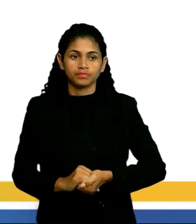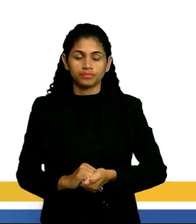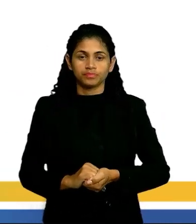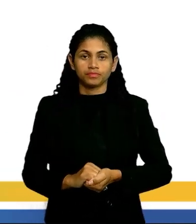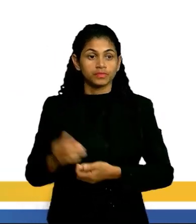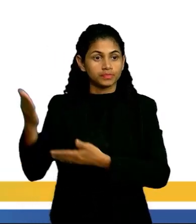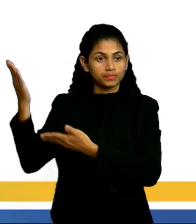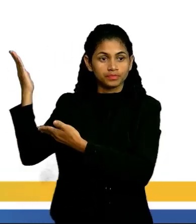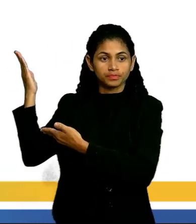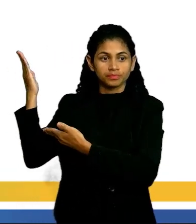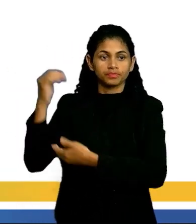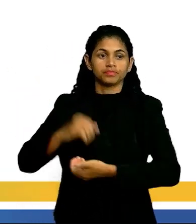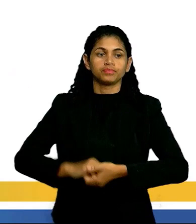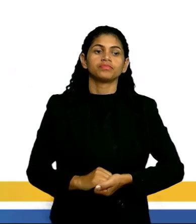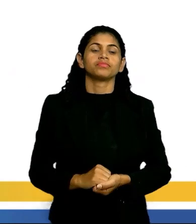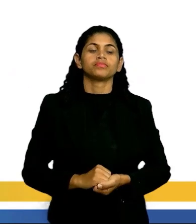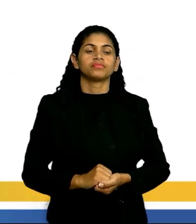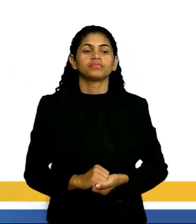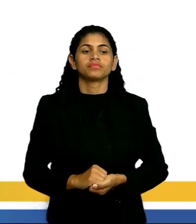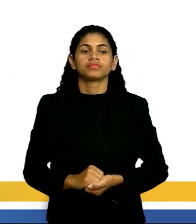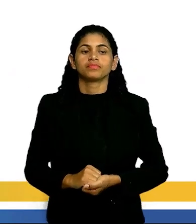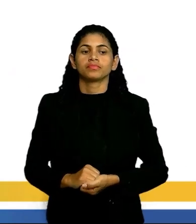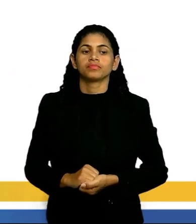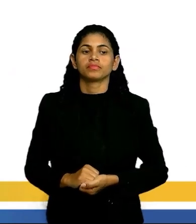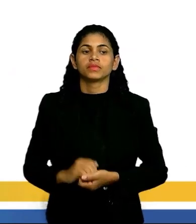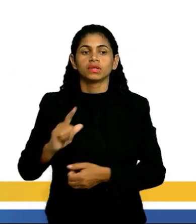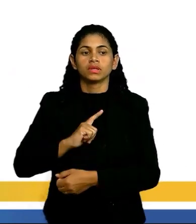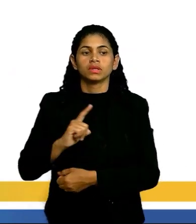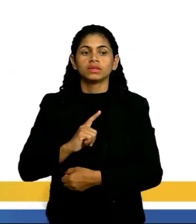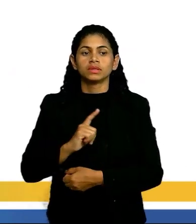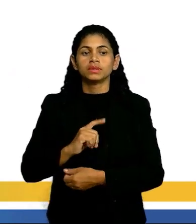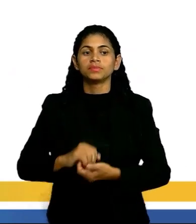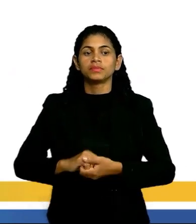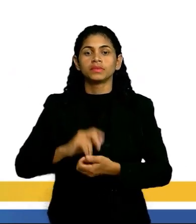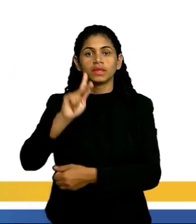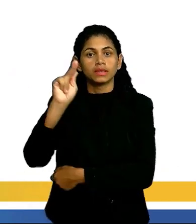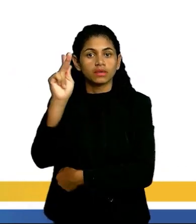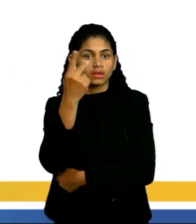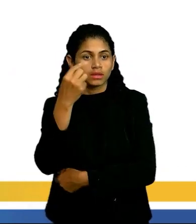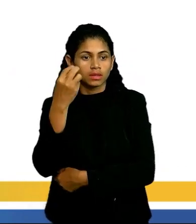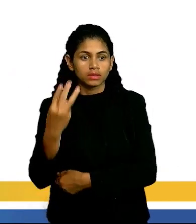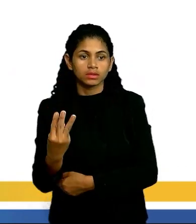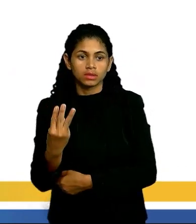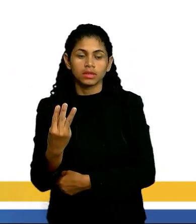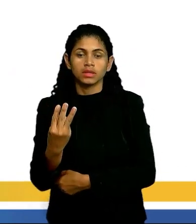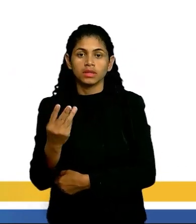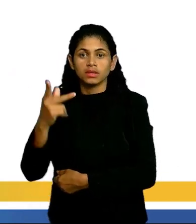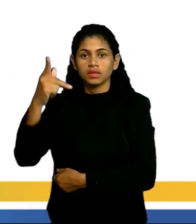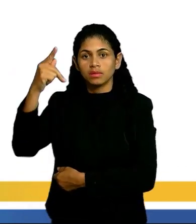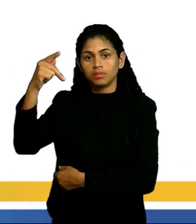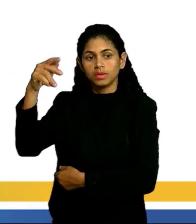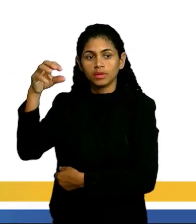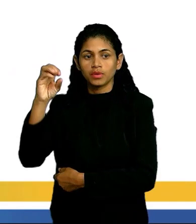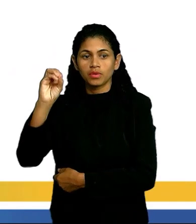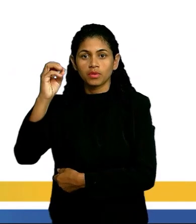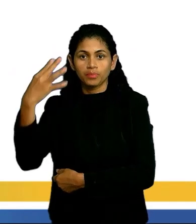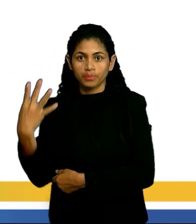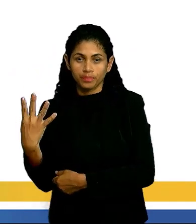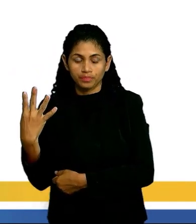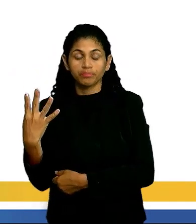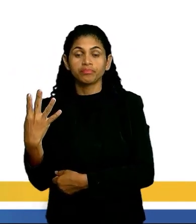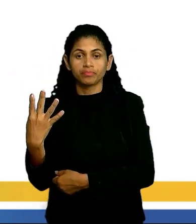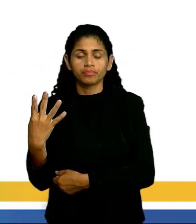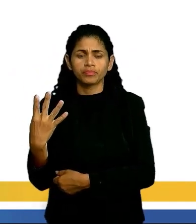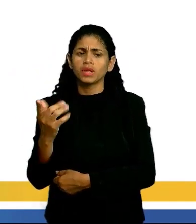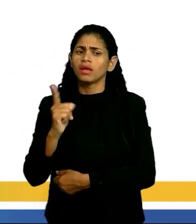tenho aí uma molécula de ácido fosfórico, que é H3PO4, e nessa molécula eu tenho um elemento